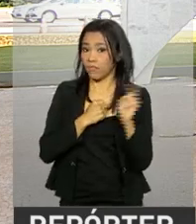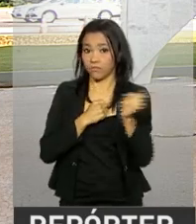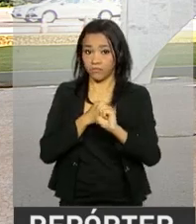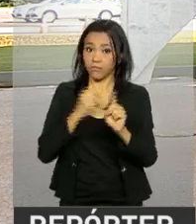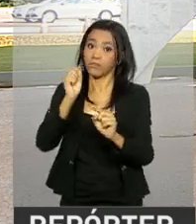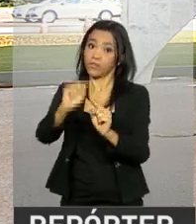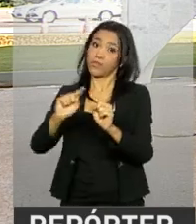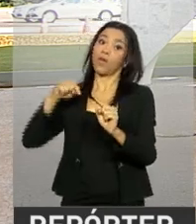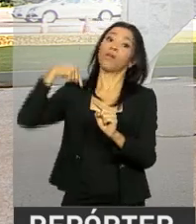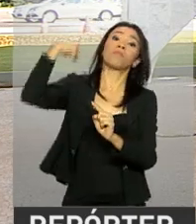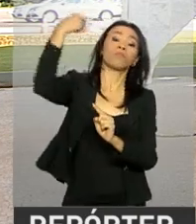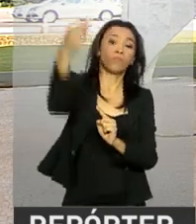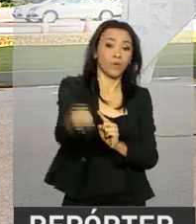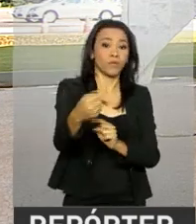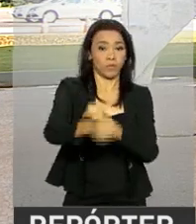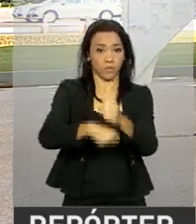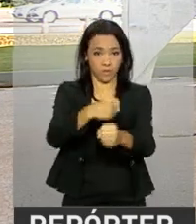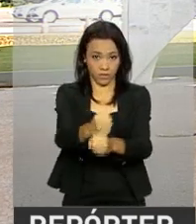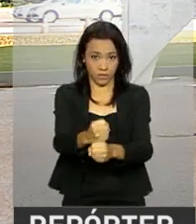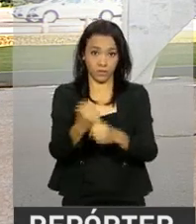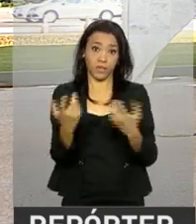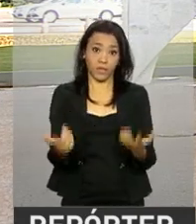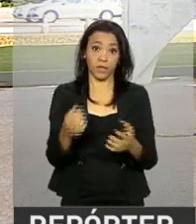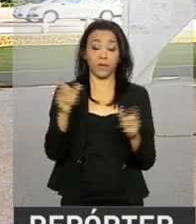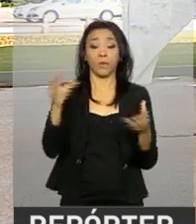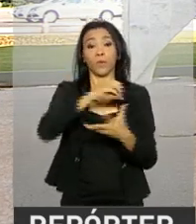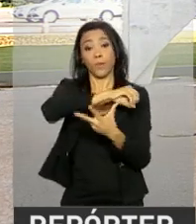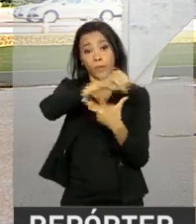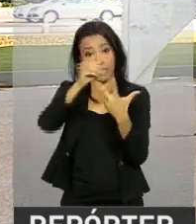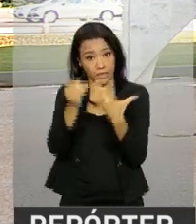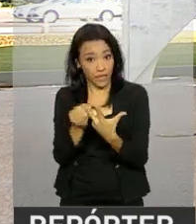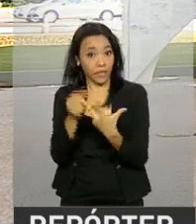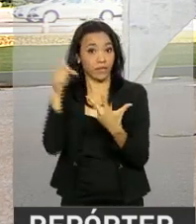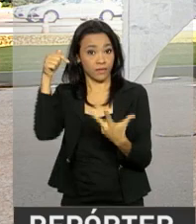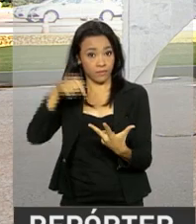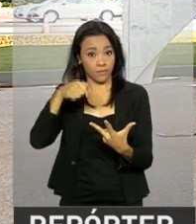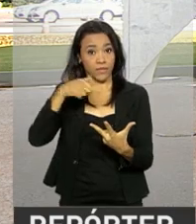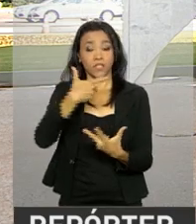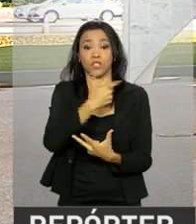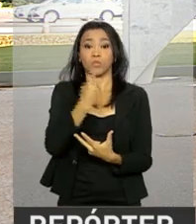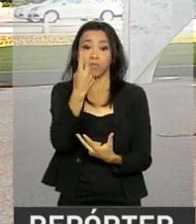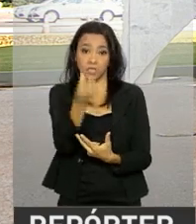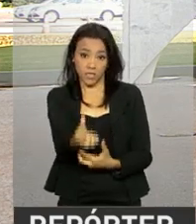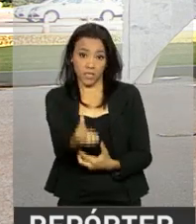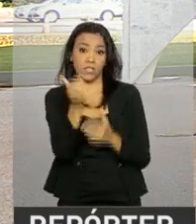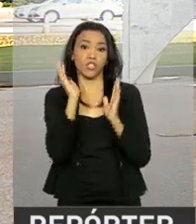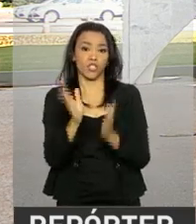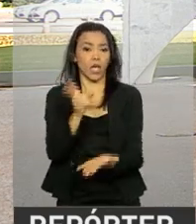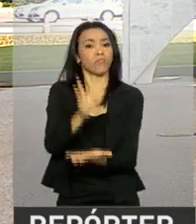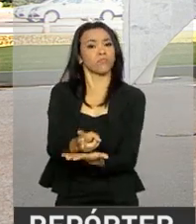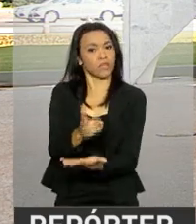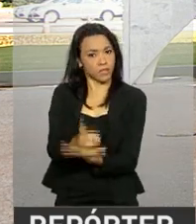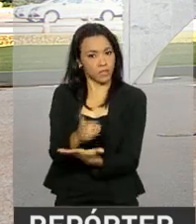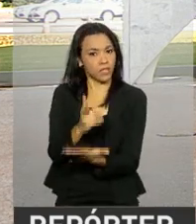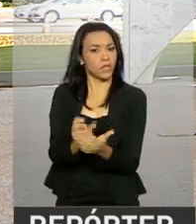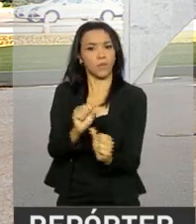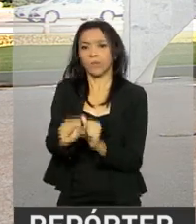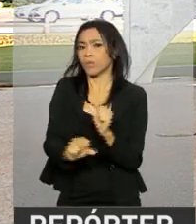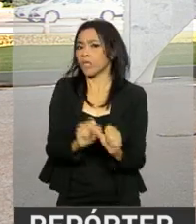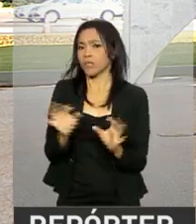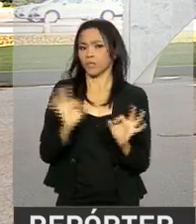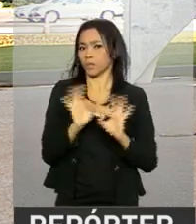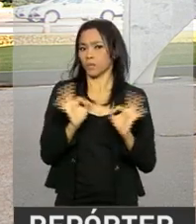valer a partir do ano que vem portanto inclusive o Enem o Exame Nacional do Ensino Médio de 2016 está mantido sem alterações